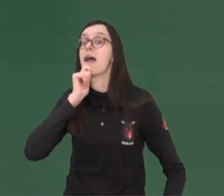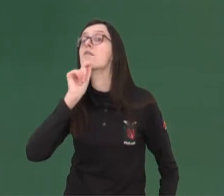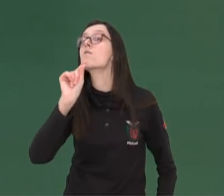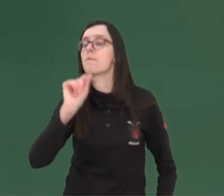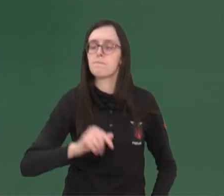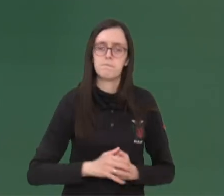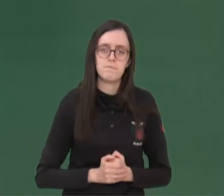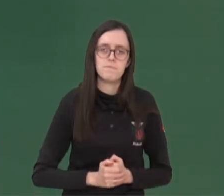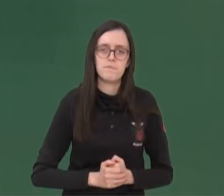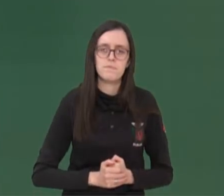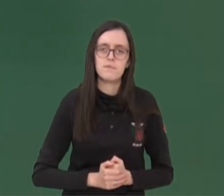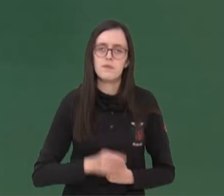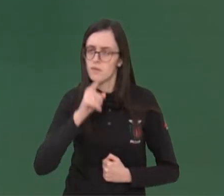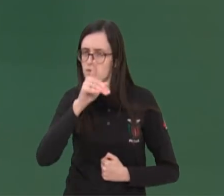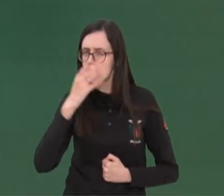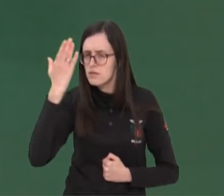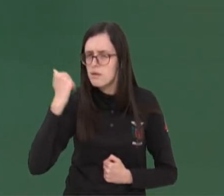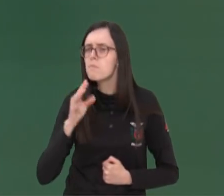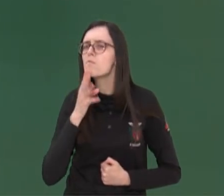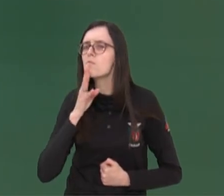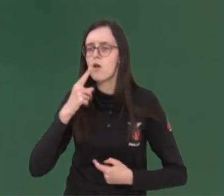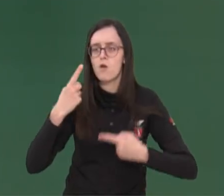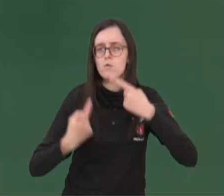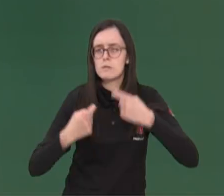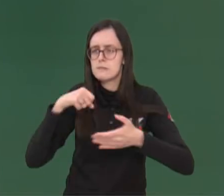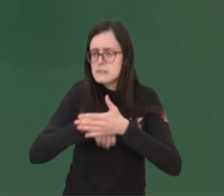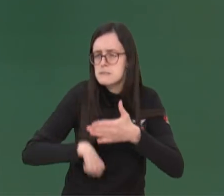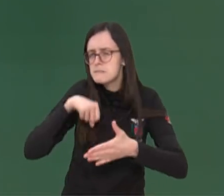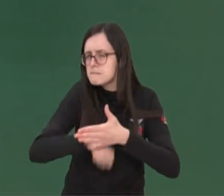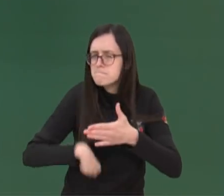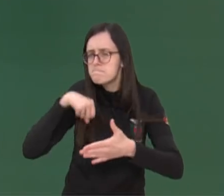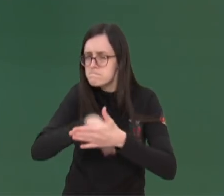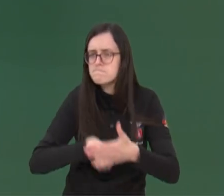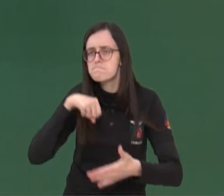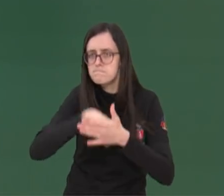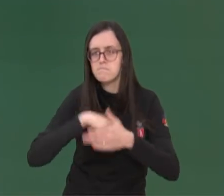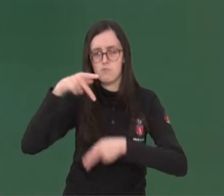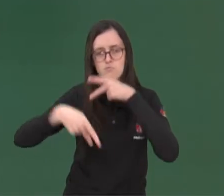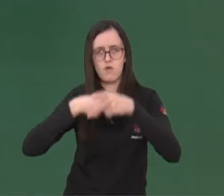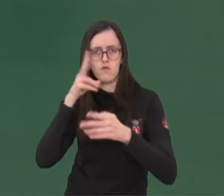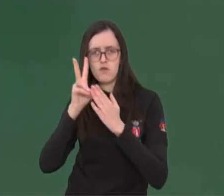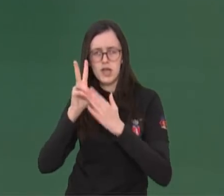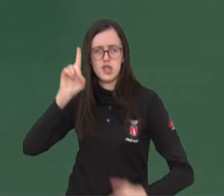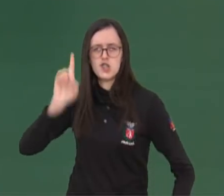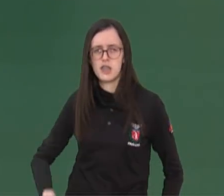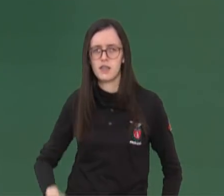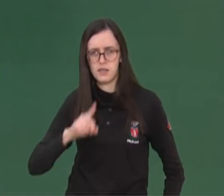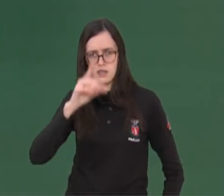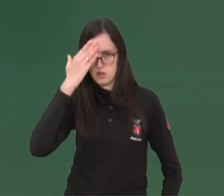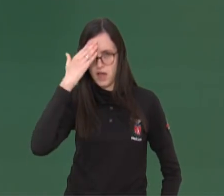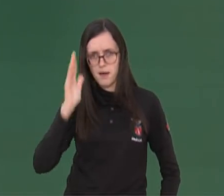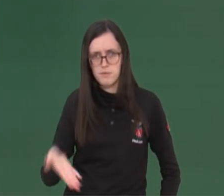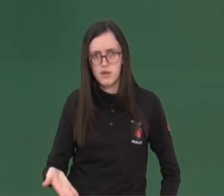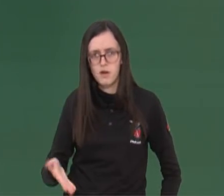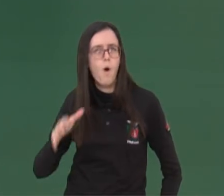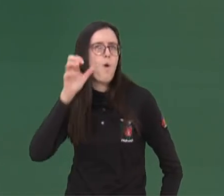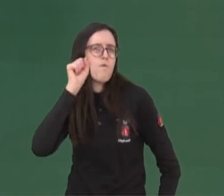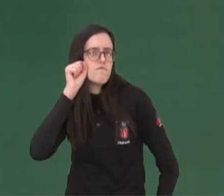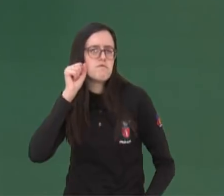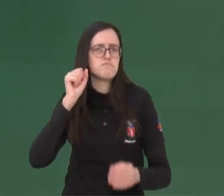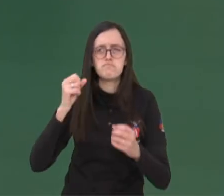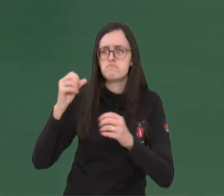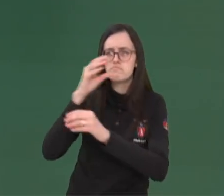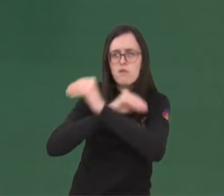você conhece a luta dos povos indígenas por seus direitos? Você tem acesso a essa informação? Como é na